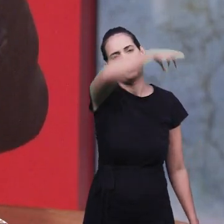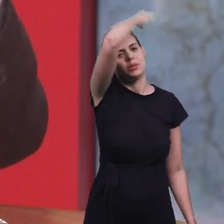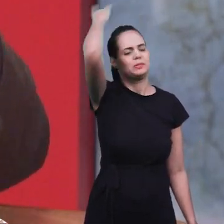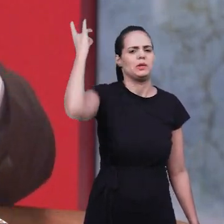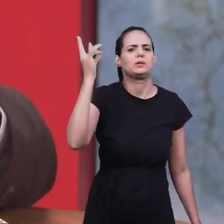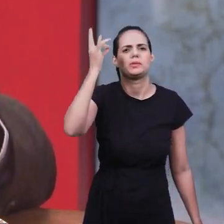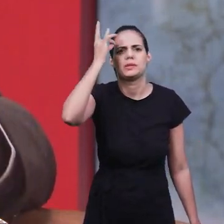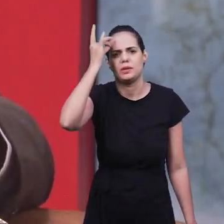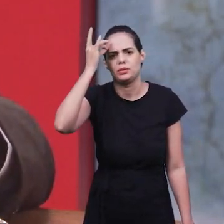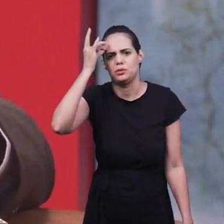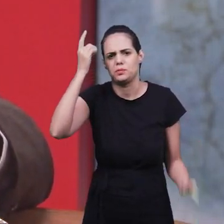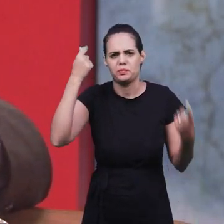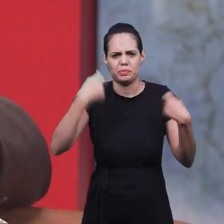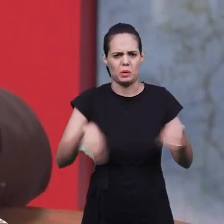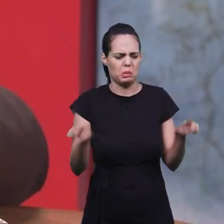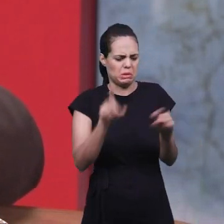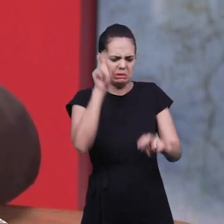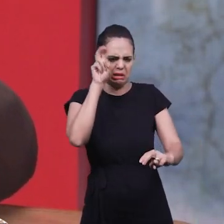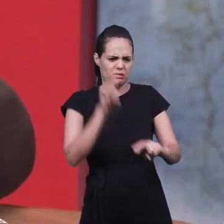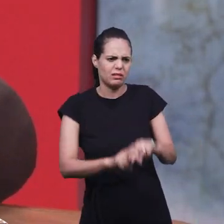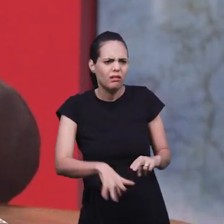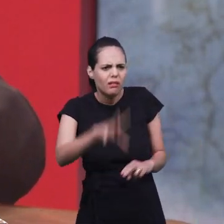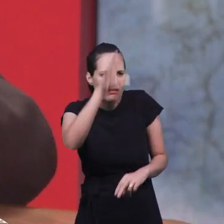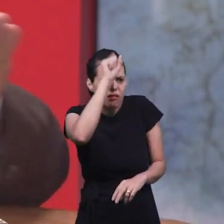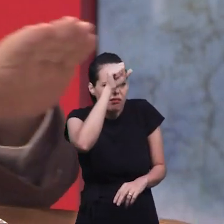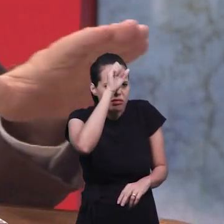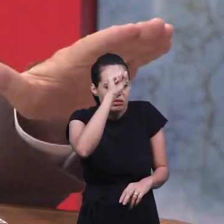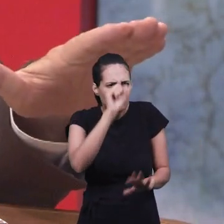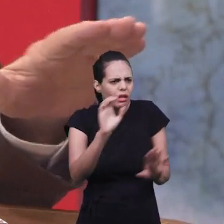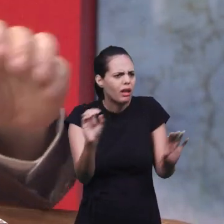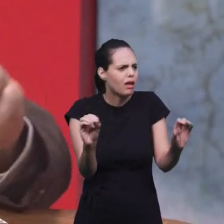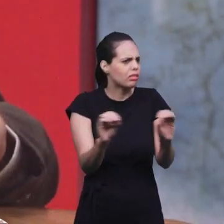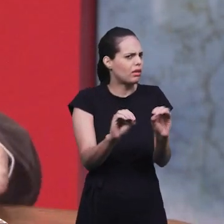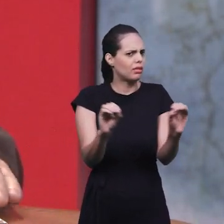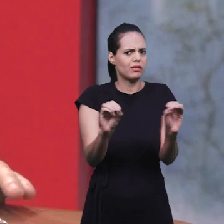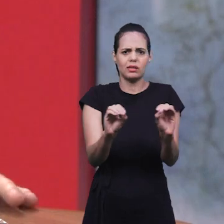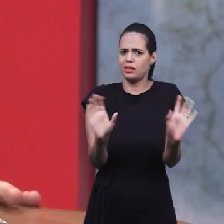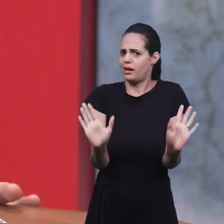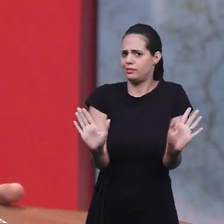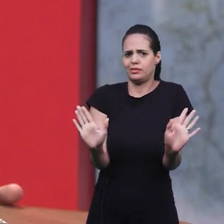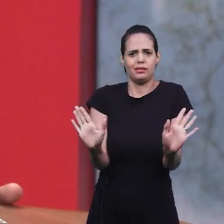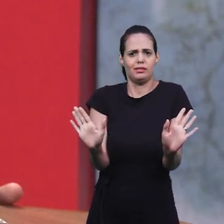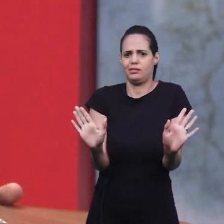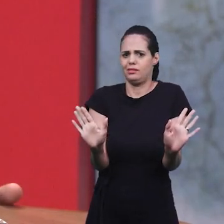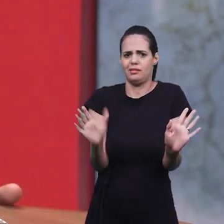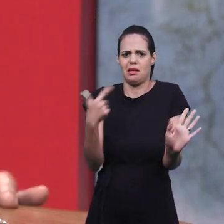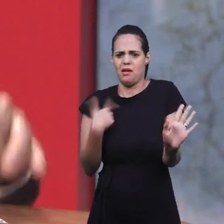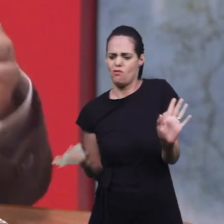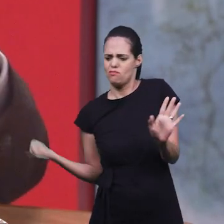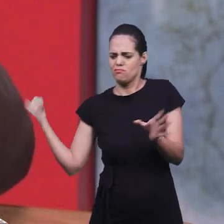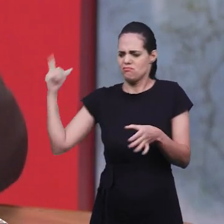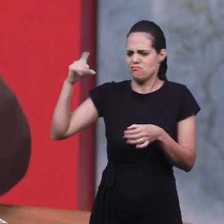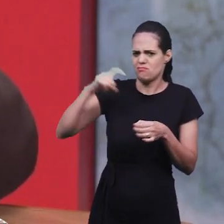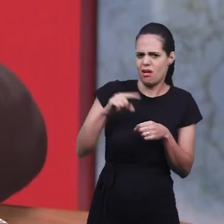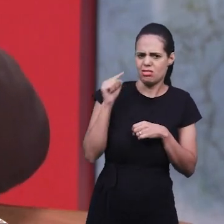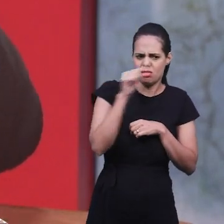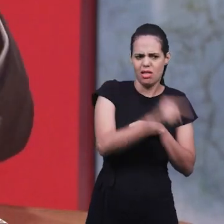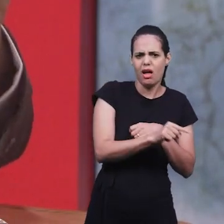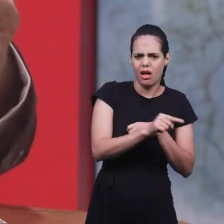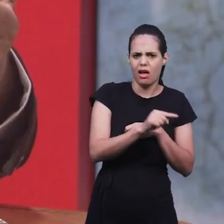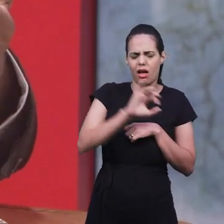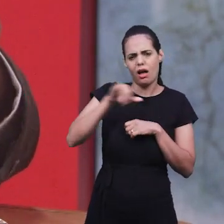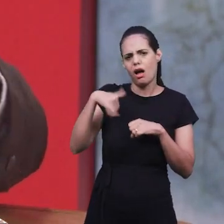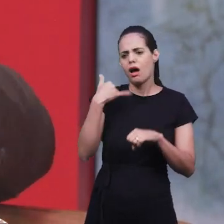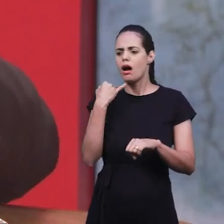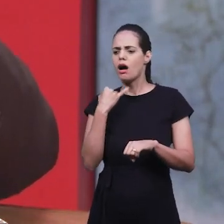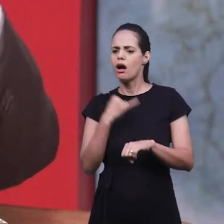Jesus pelo seu Espírito Santo e que não precisava sentar em cadeira nenhuma para aprender mais alguma coisa. Ele não precisava voltar,